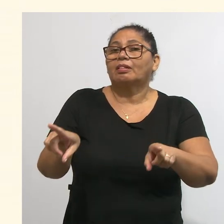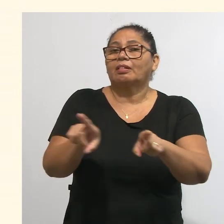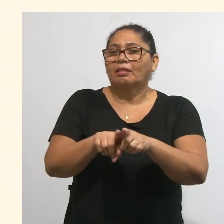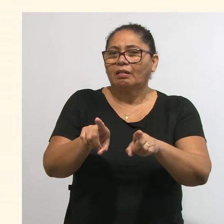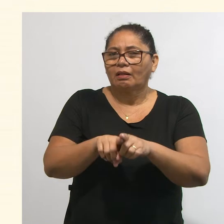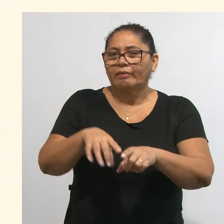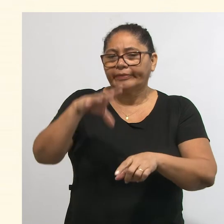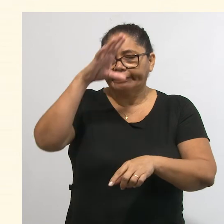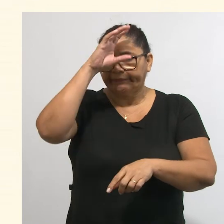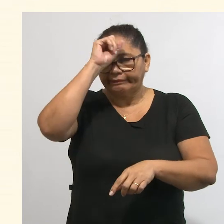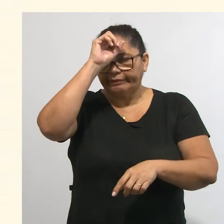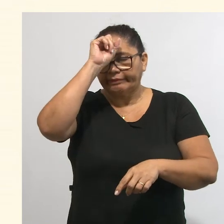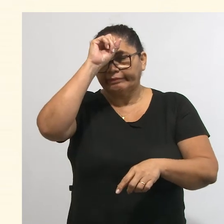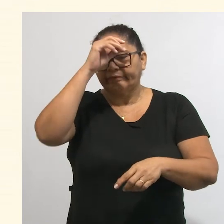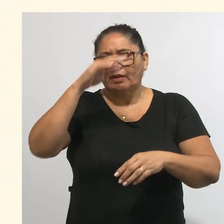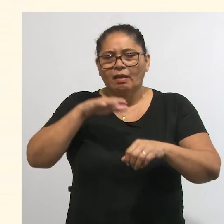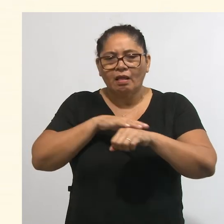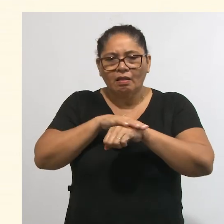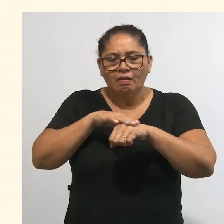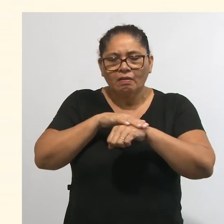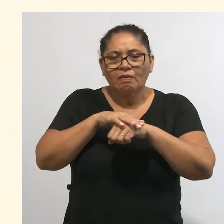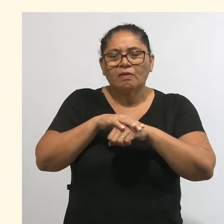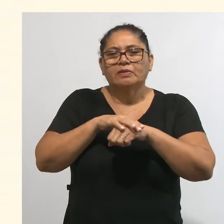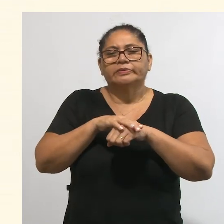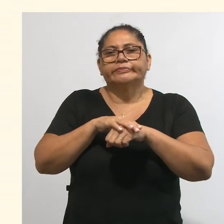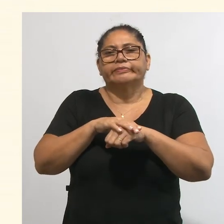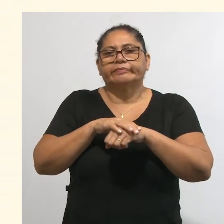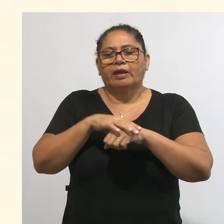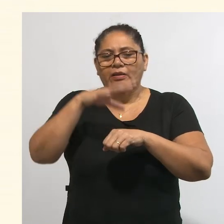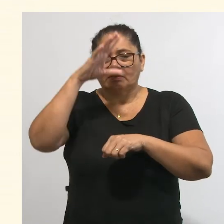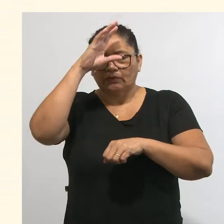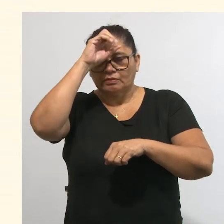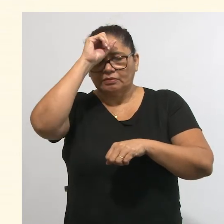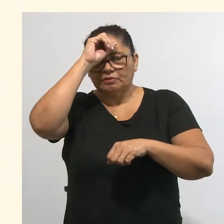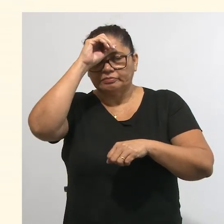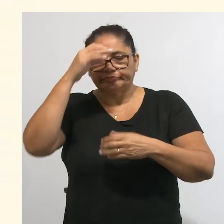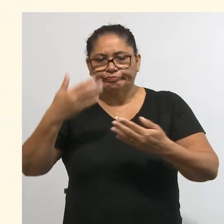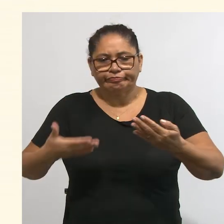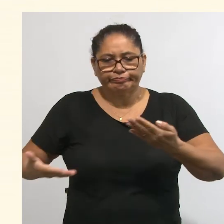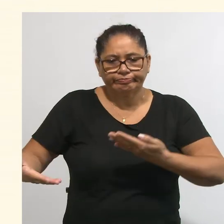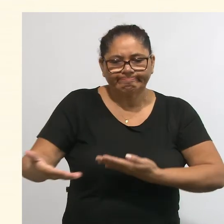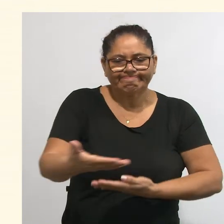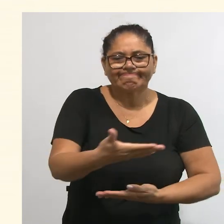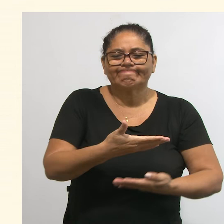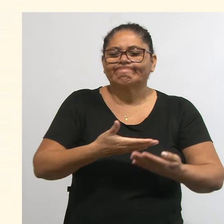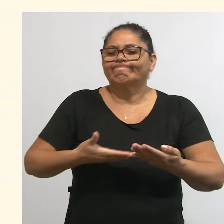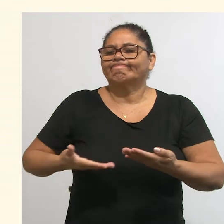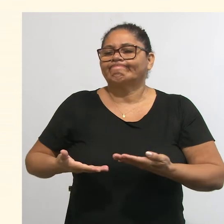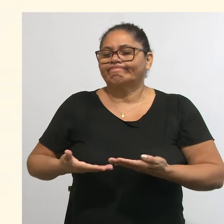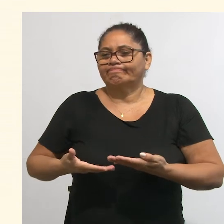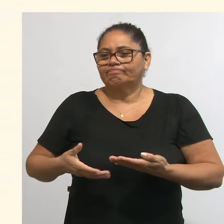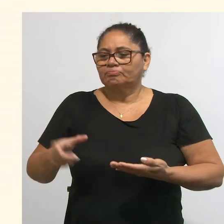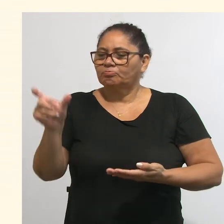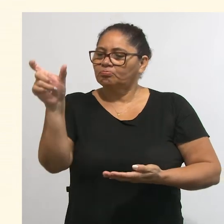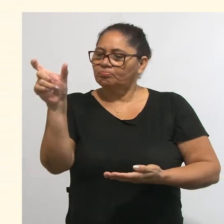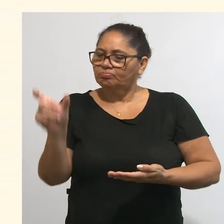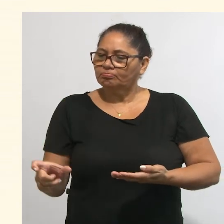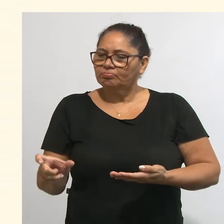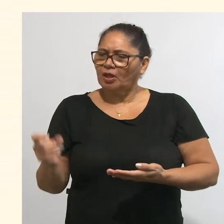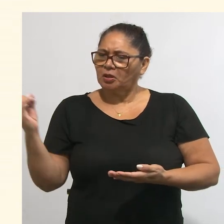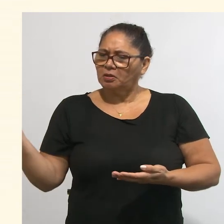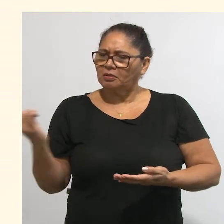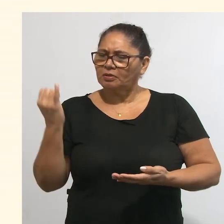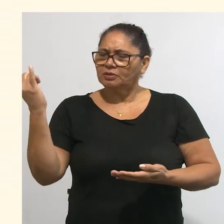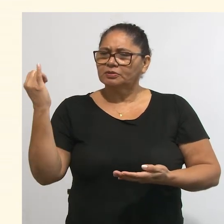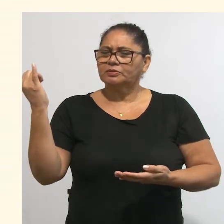educado. Em diálogo com o educando, que ao ser educado também se educa. Ambos, assim, se tornam sujeitos, veja, essa palavra sujeito é